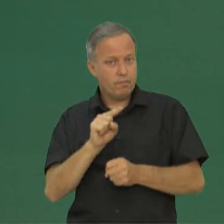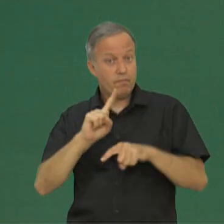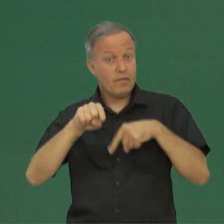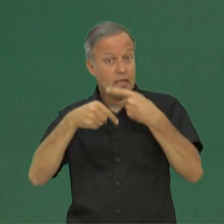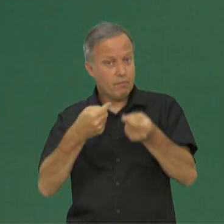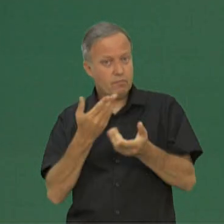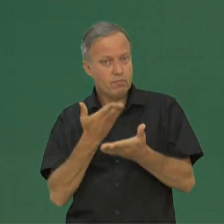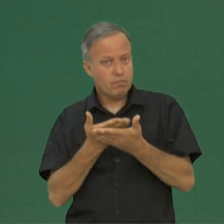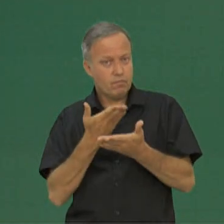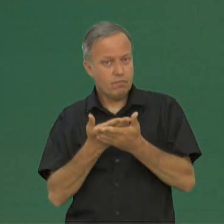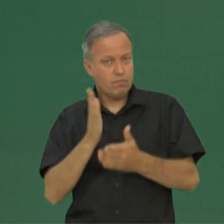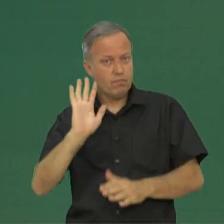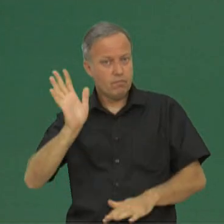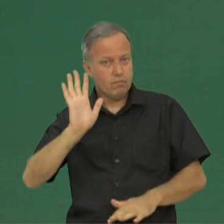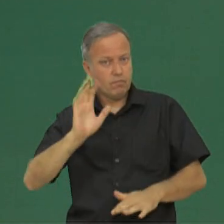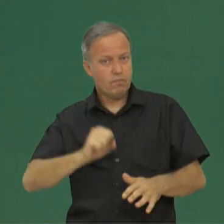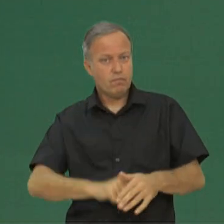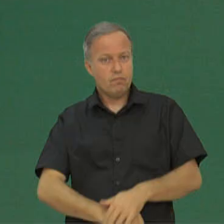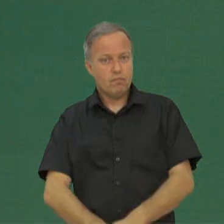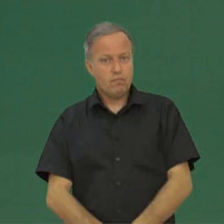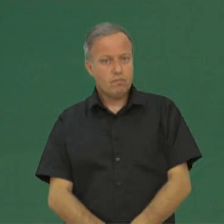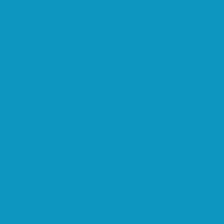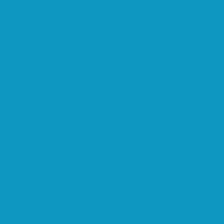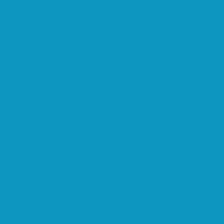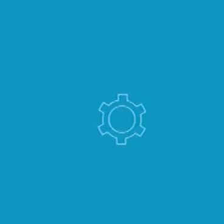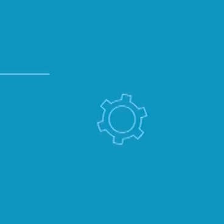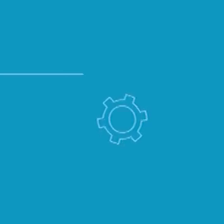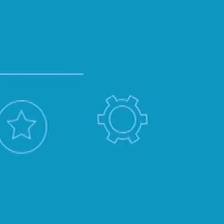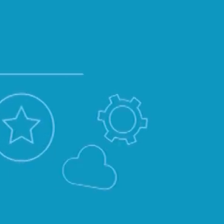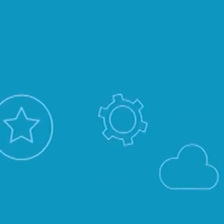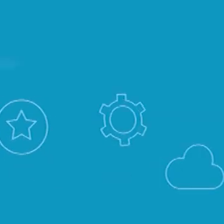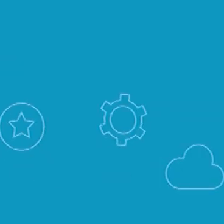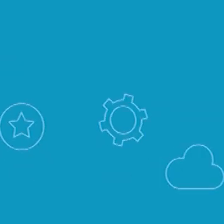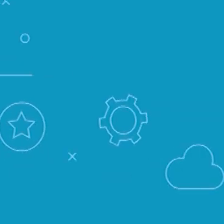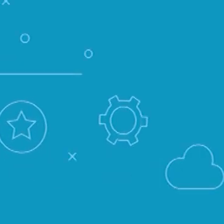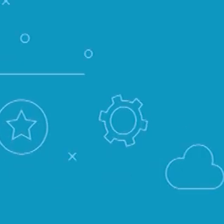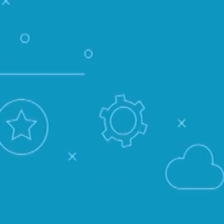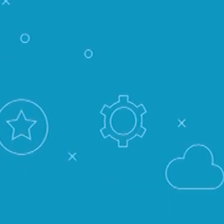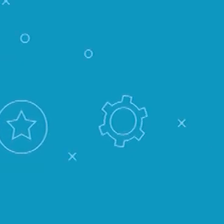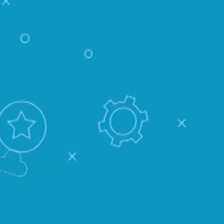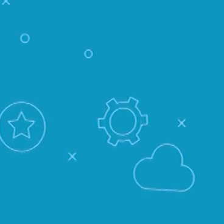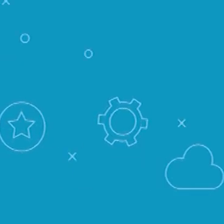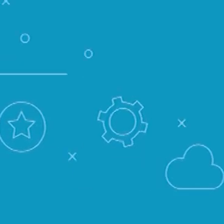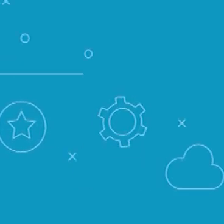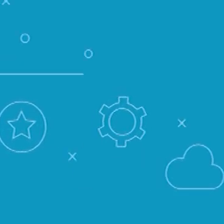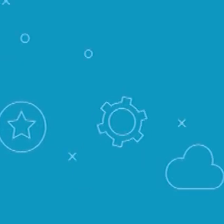até a próxima aula.